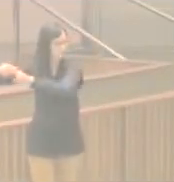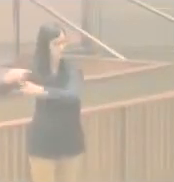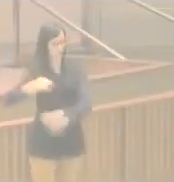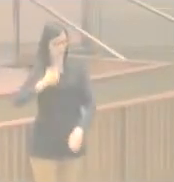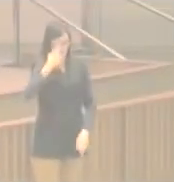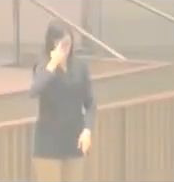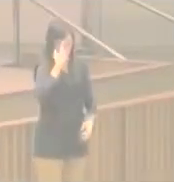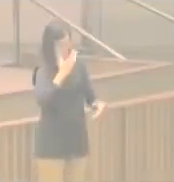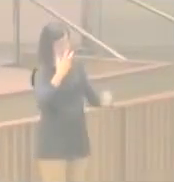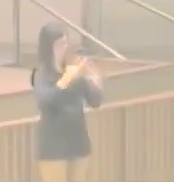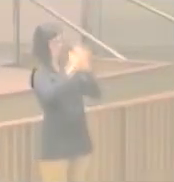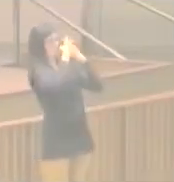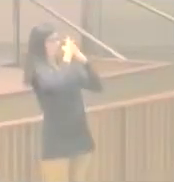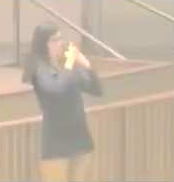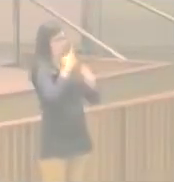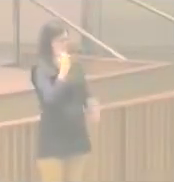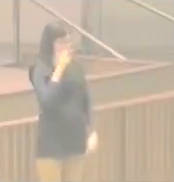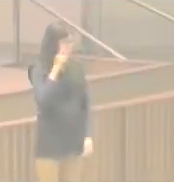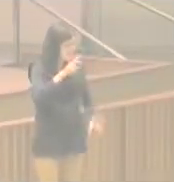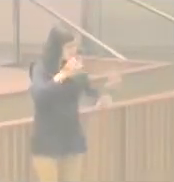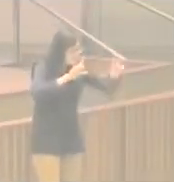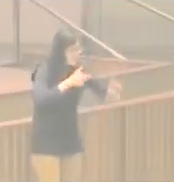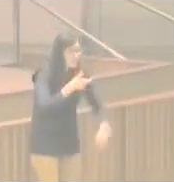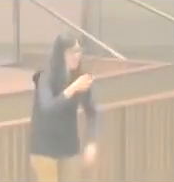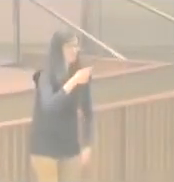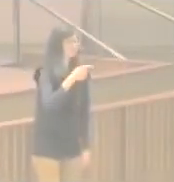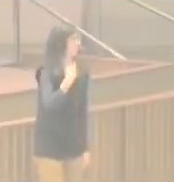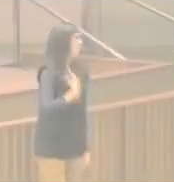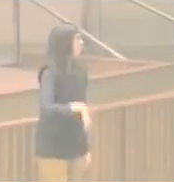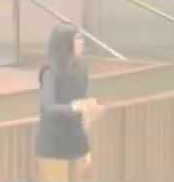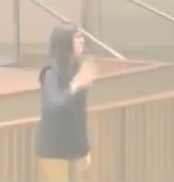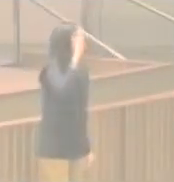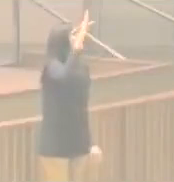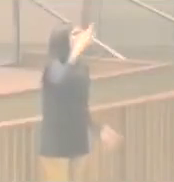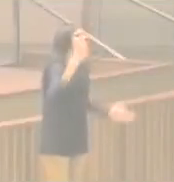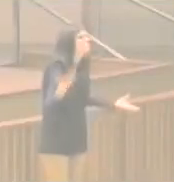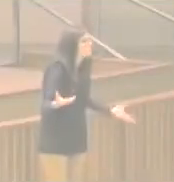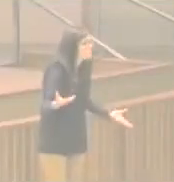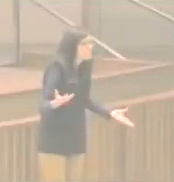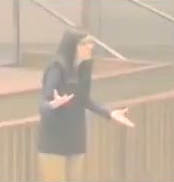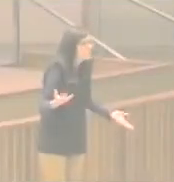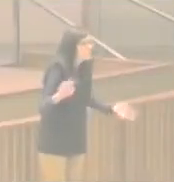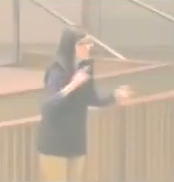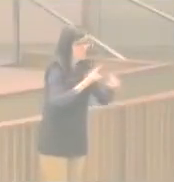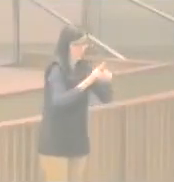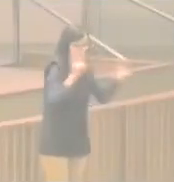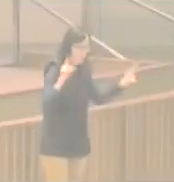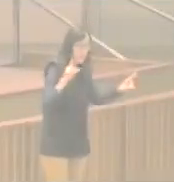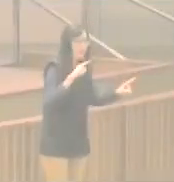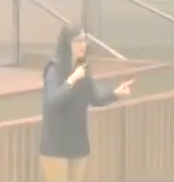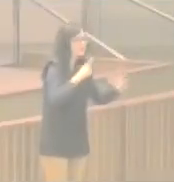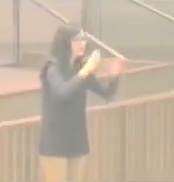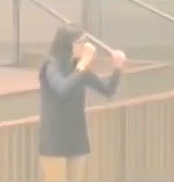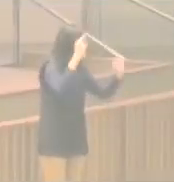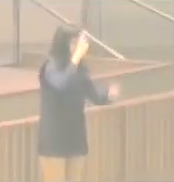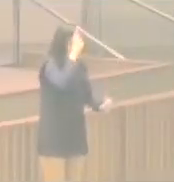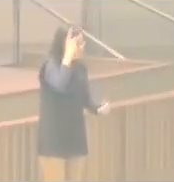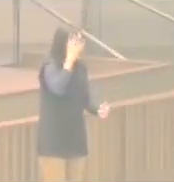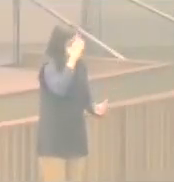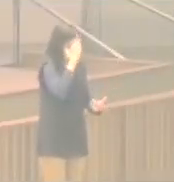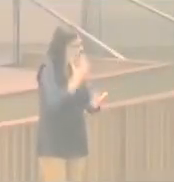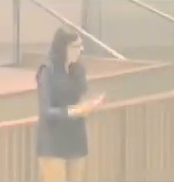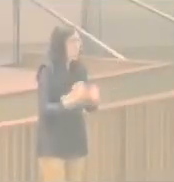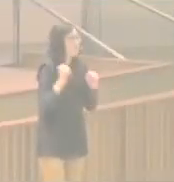E aí a gente fica pensando: bom, e o que vai acontecer? Mas sabe o que é pior? É que ainda tem gente que acredita que